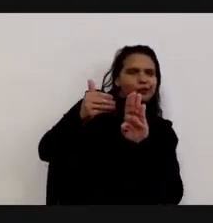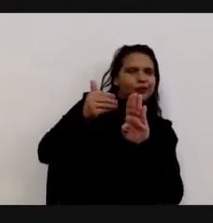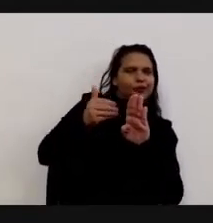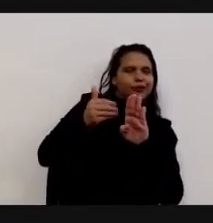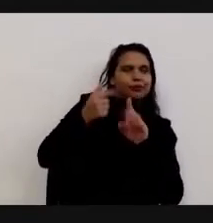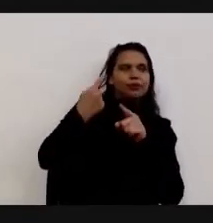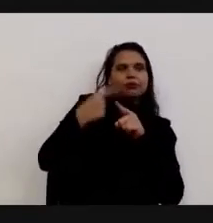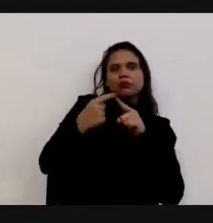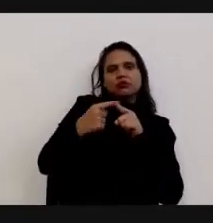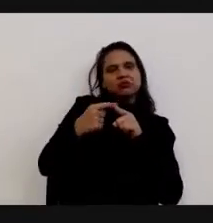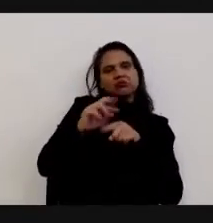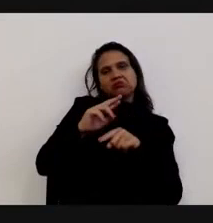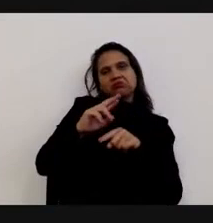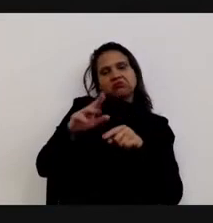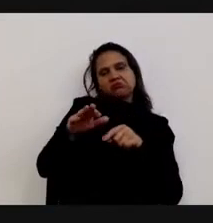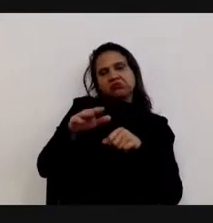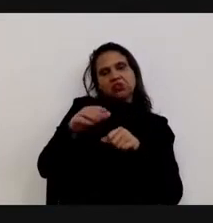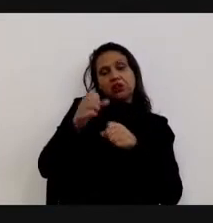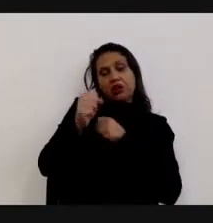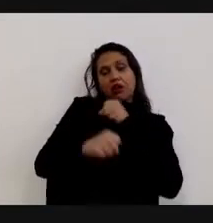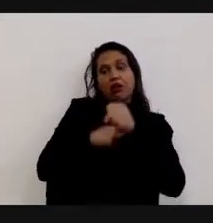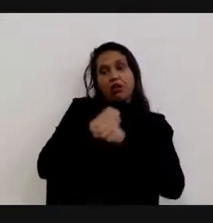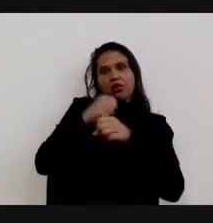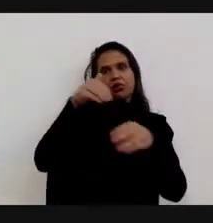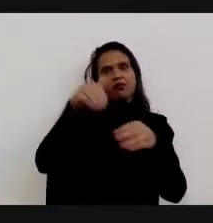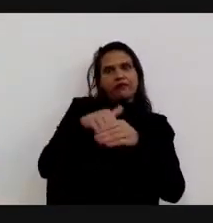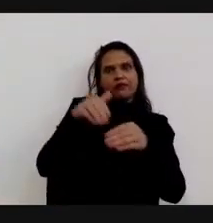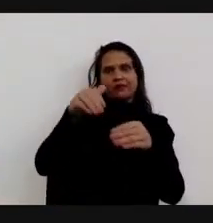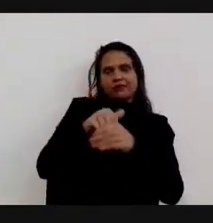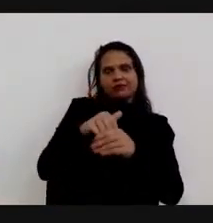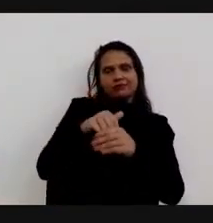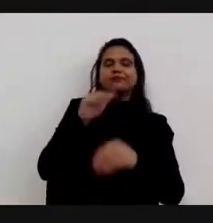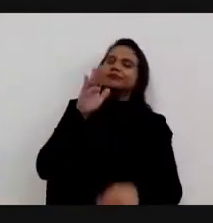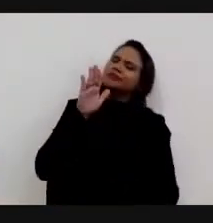não seja um ano eleitoral. Mas isso fica aí um